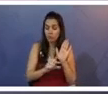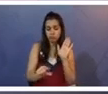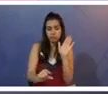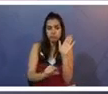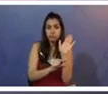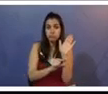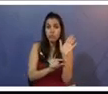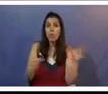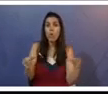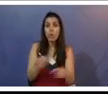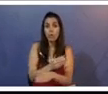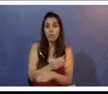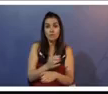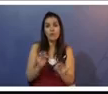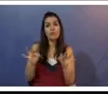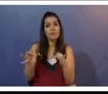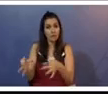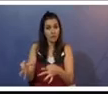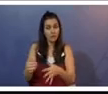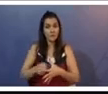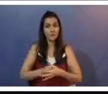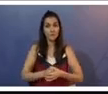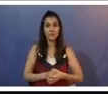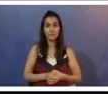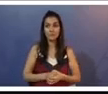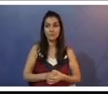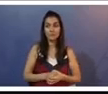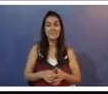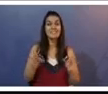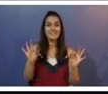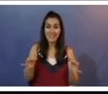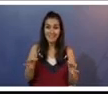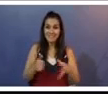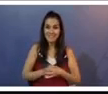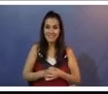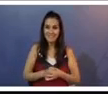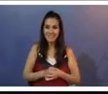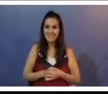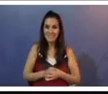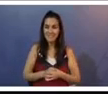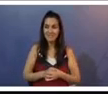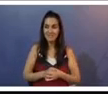uma conclusão que vocês chegaram aí. Certo?